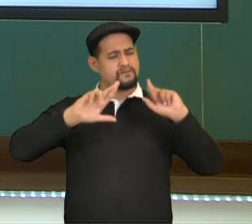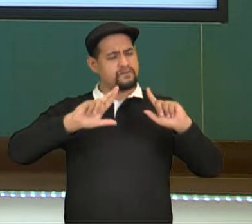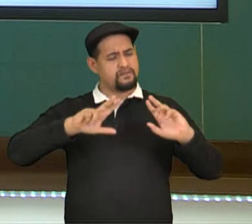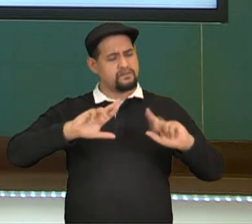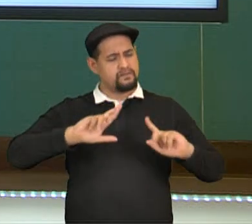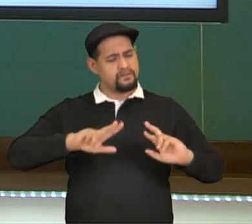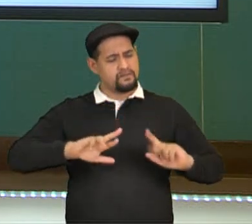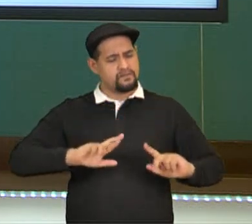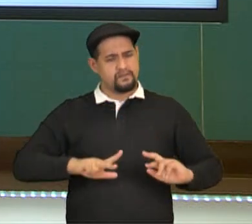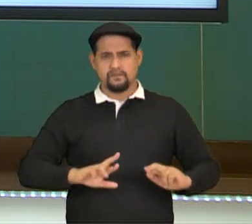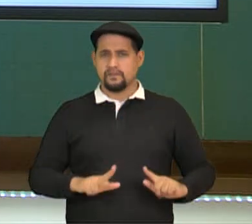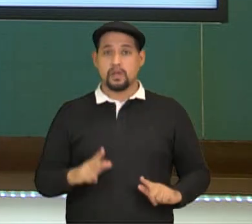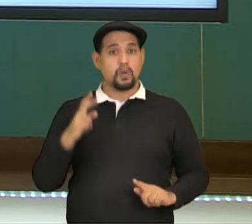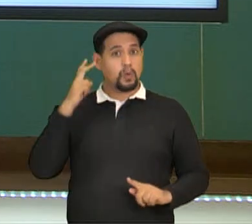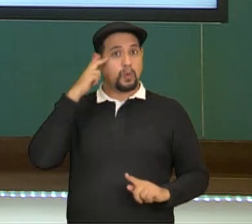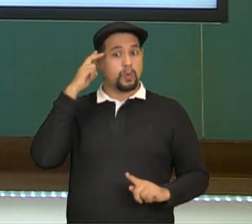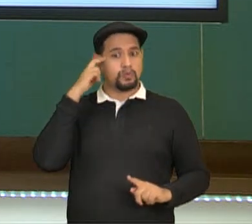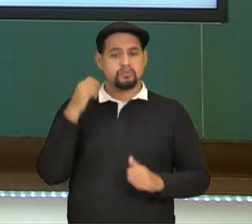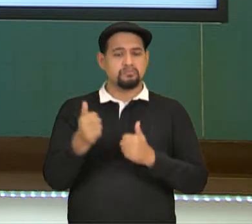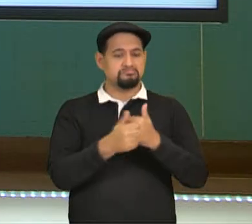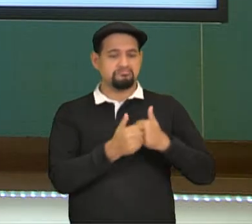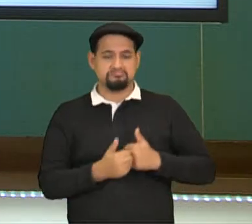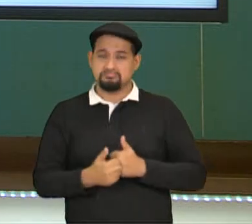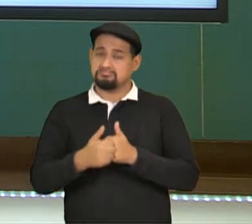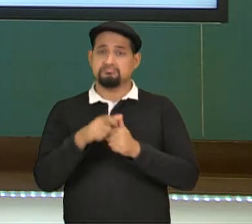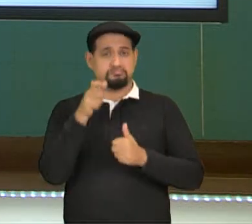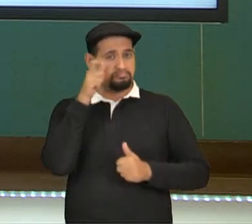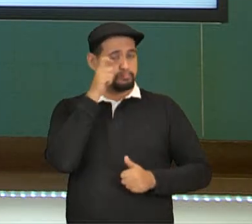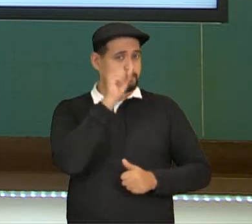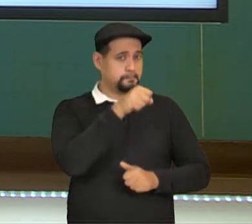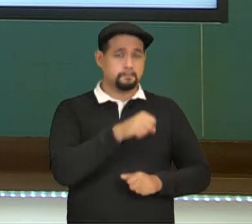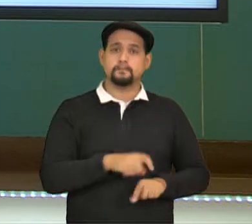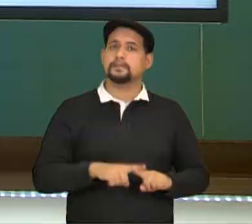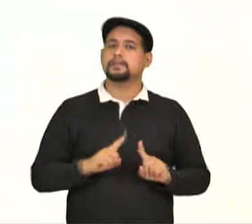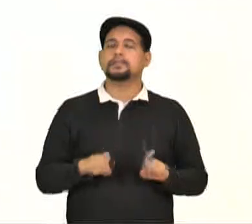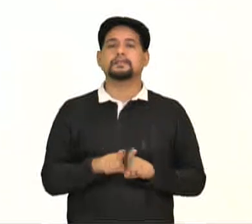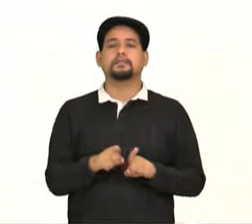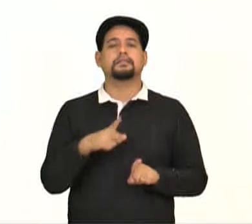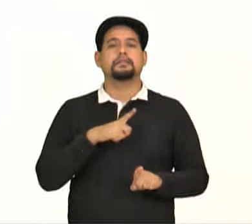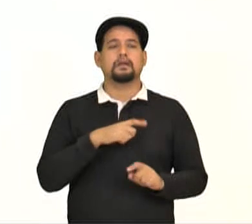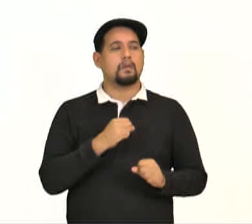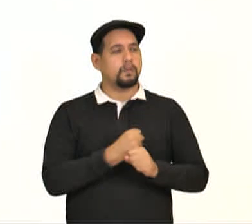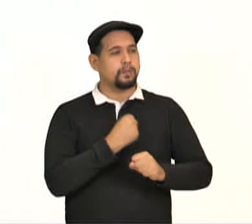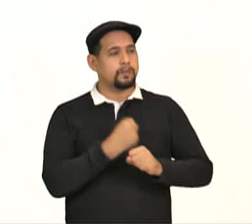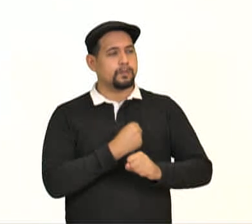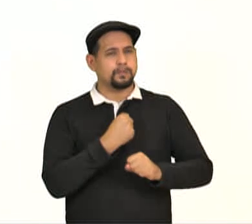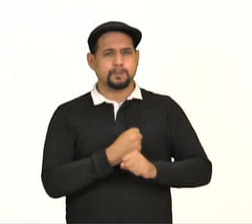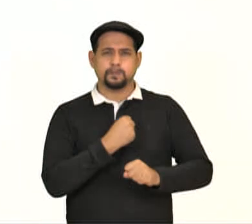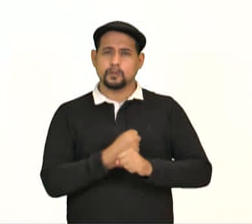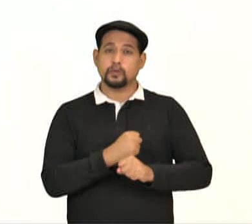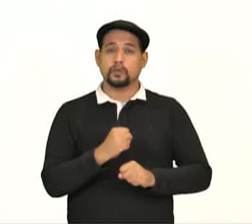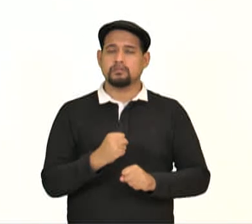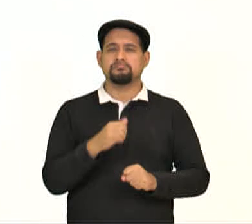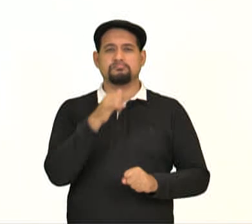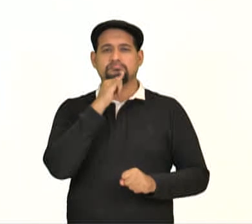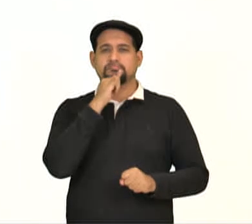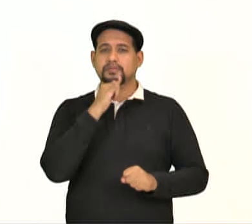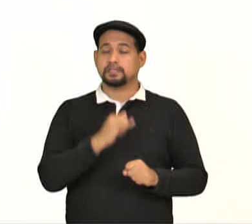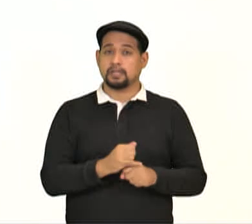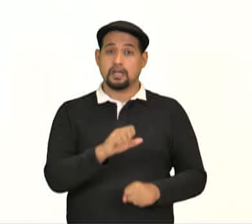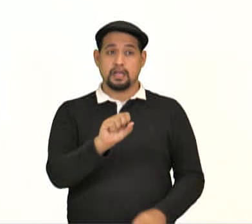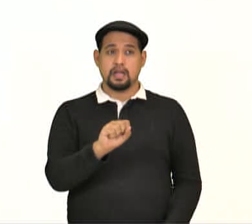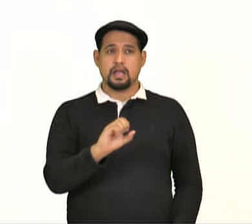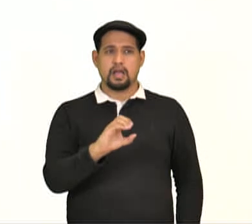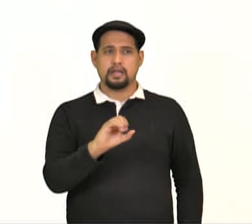ali rodeando aquela cidade. Isso é muito interessante, né? E além disso, ela havia construções colossais, né, como as cisternas,